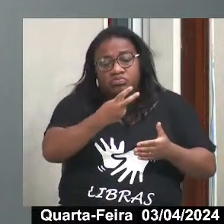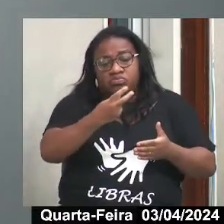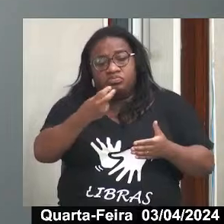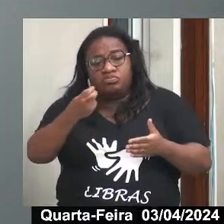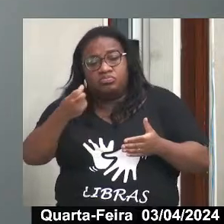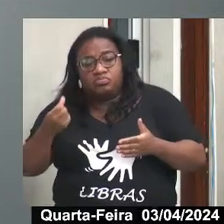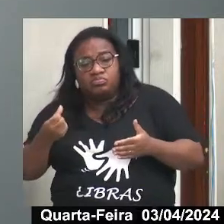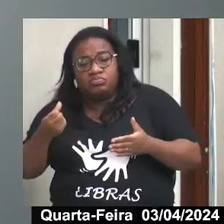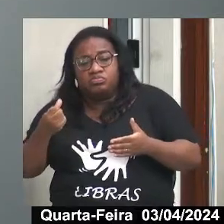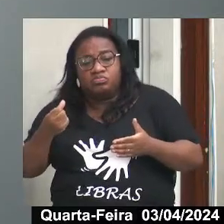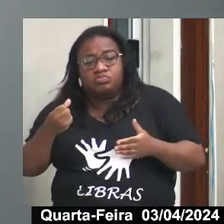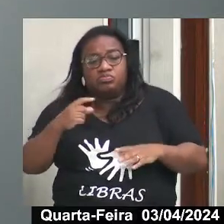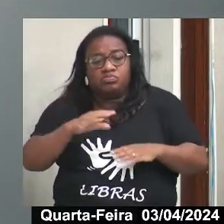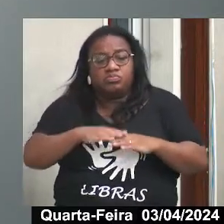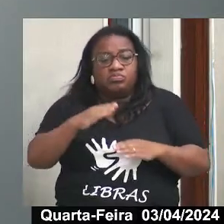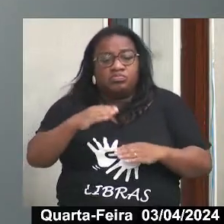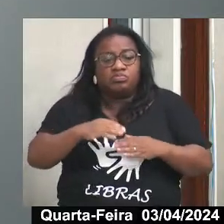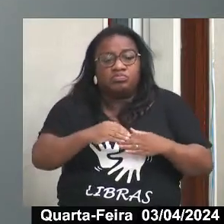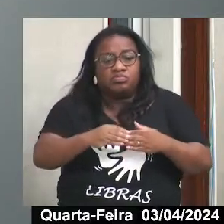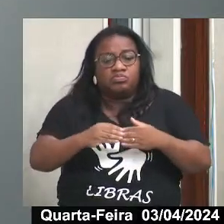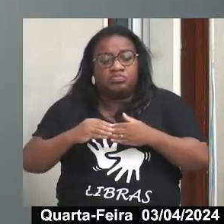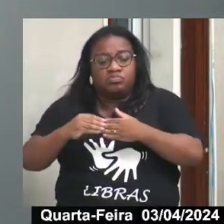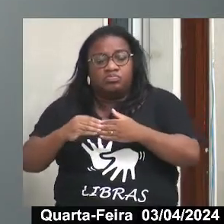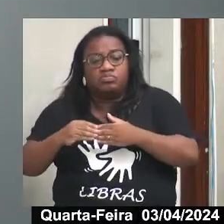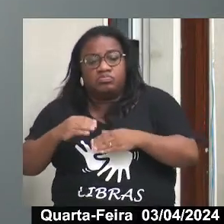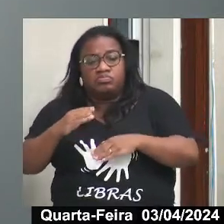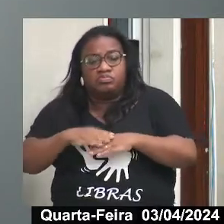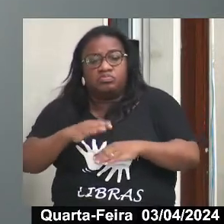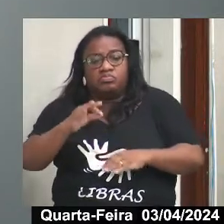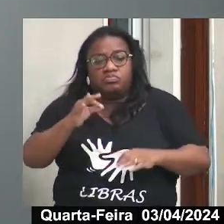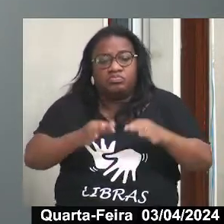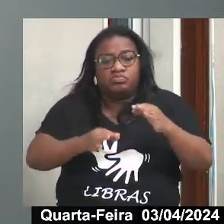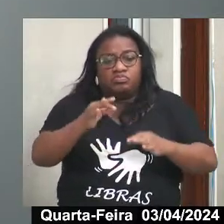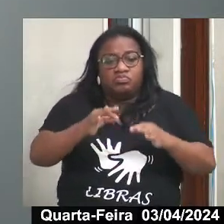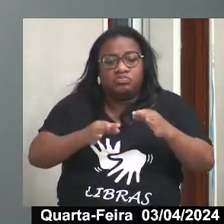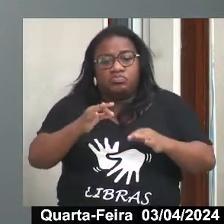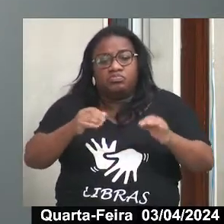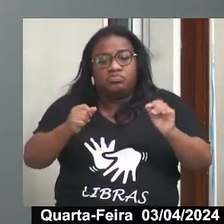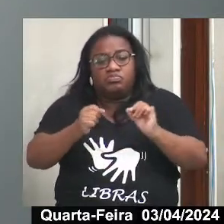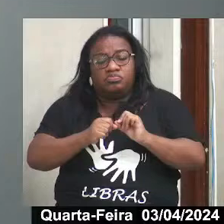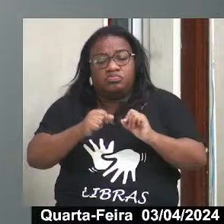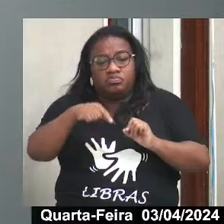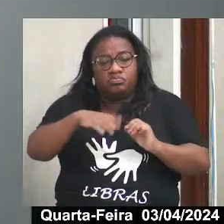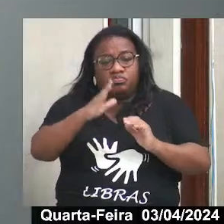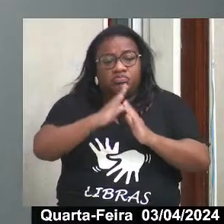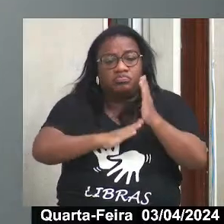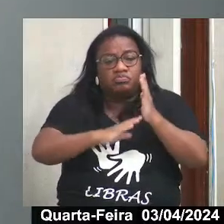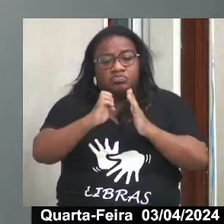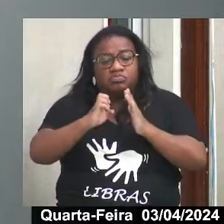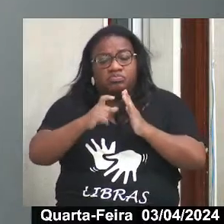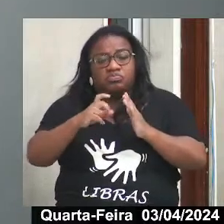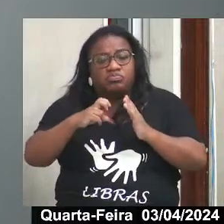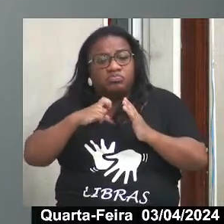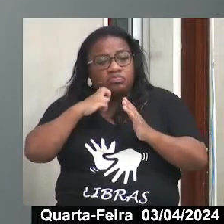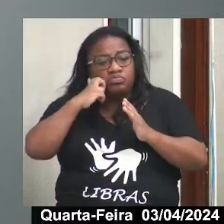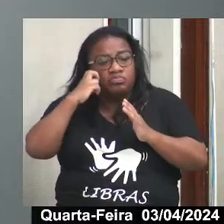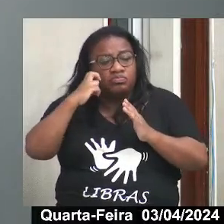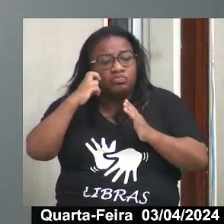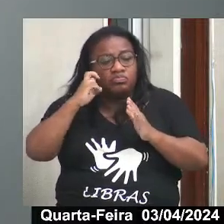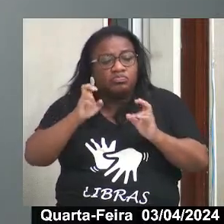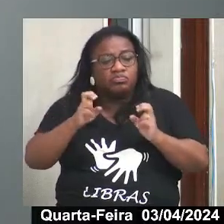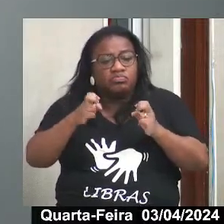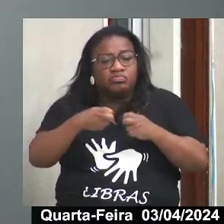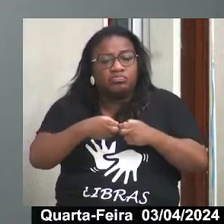mas mostrou que o senhor não controla os tribunais e que a justiça foi sim feita em Embu das Artes, para vergonha da